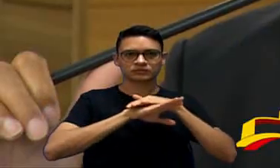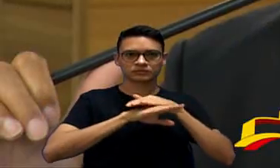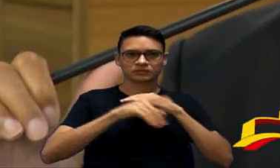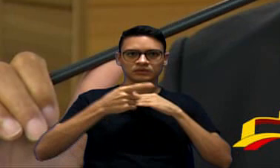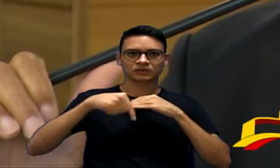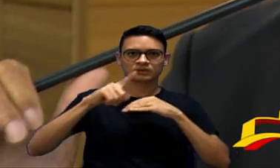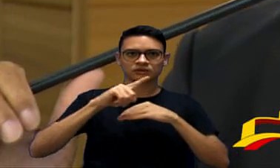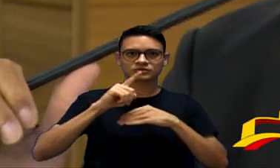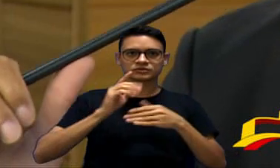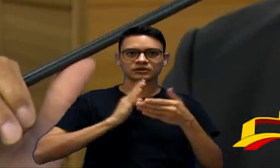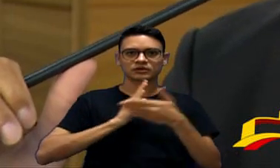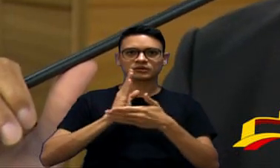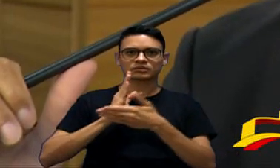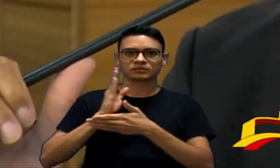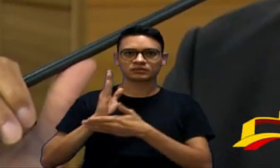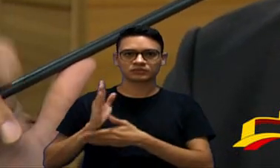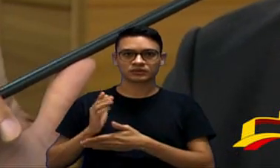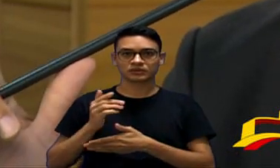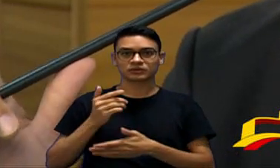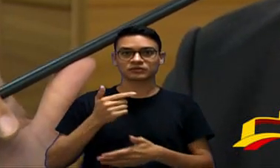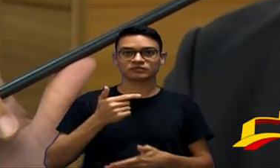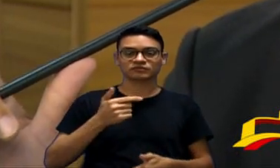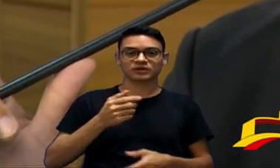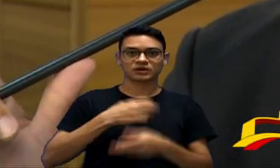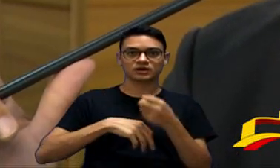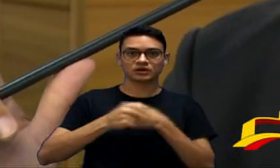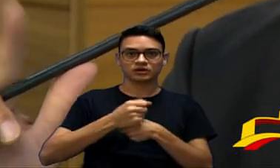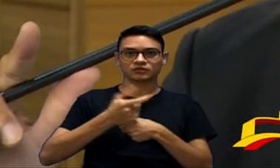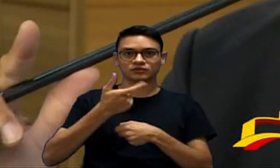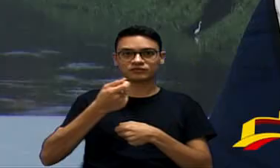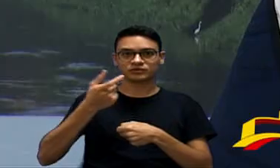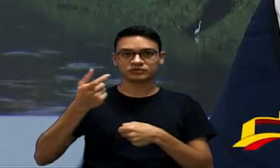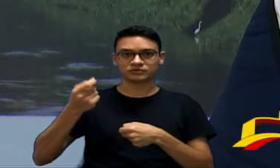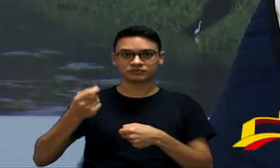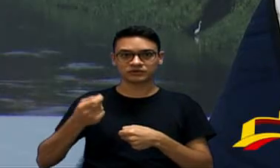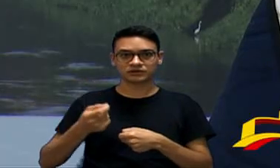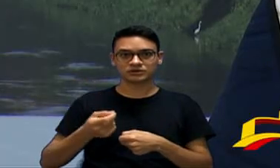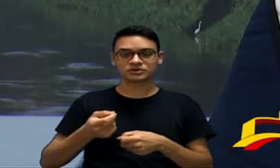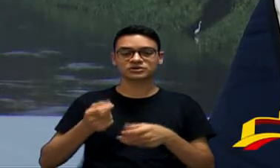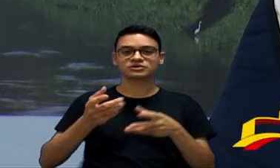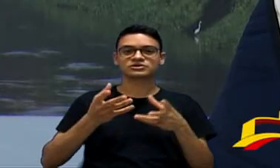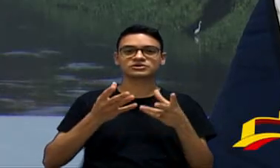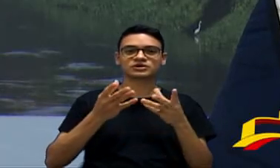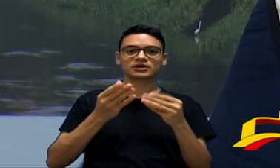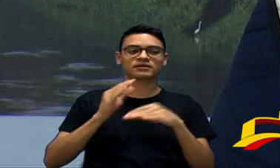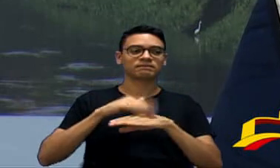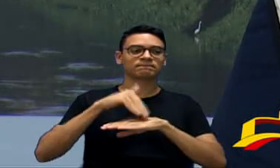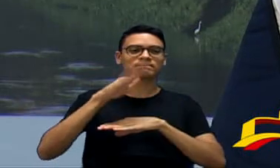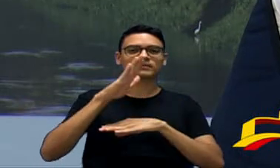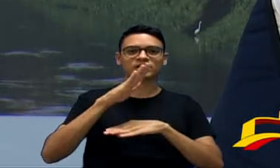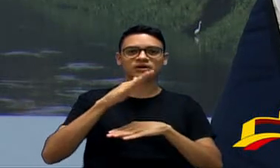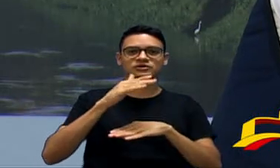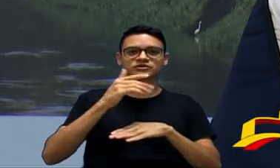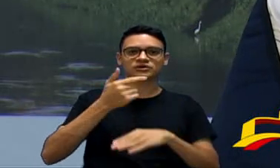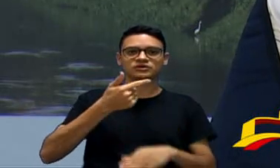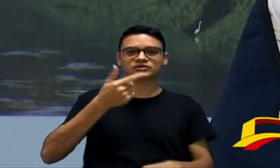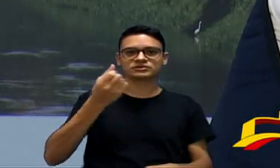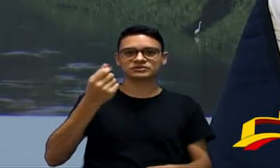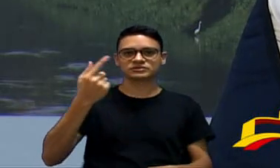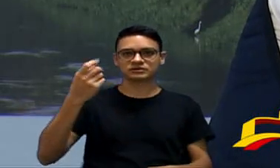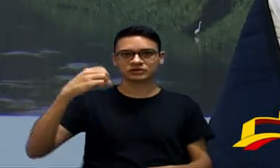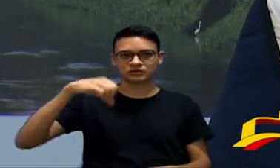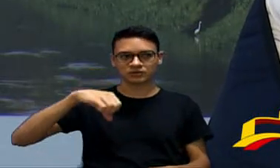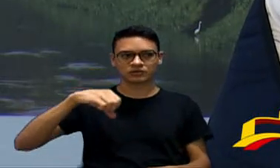aprovamos mais projetos do que 2019, 2020 junto. É, nome de rua... É, não sei. Presidente, é isso que eu estou